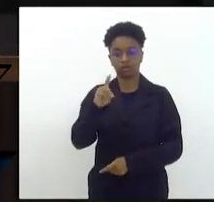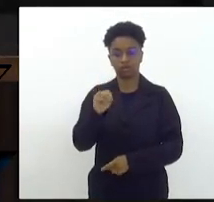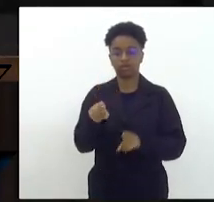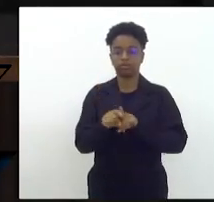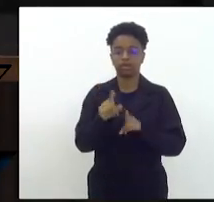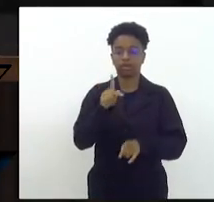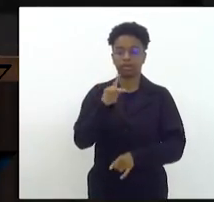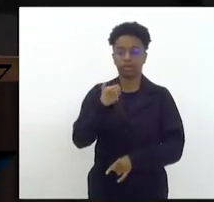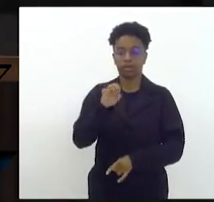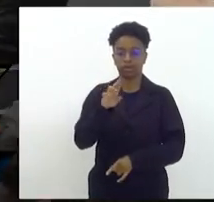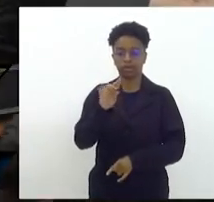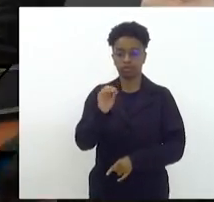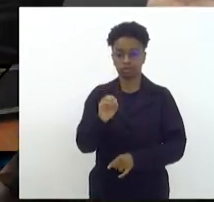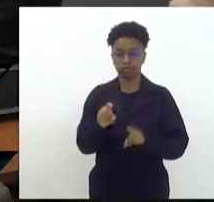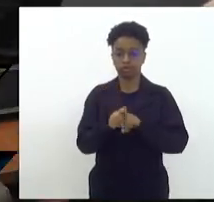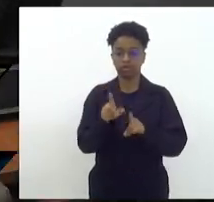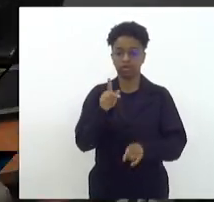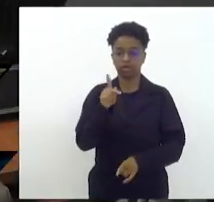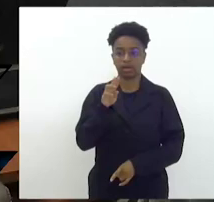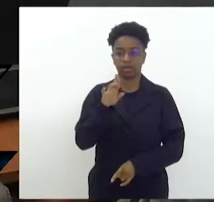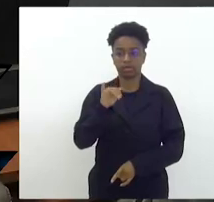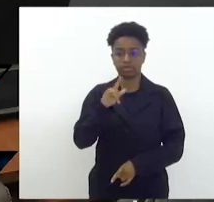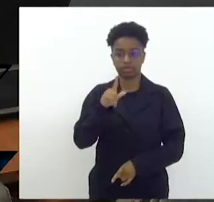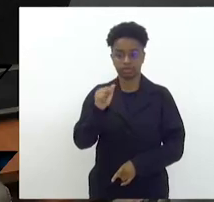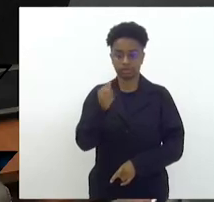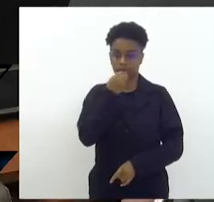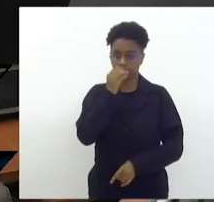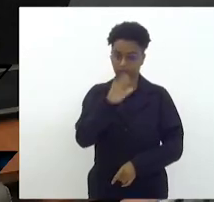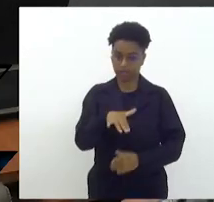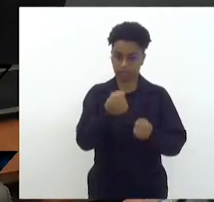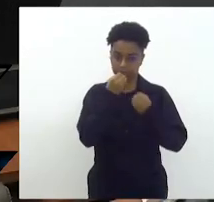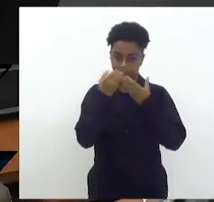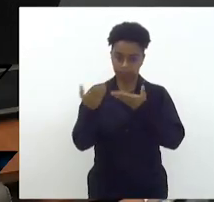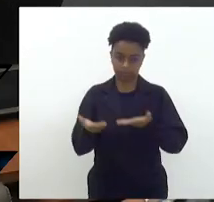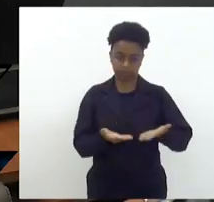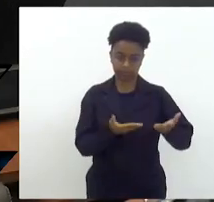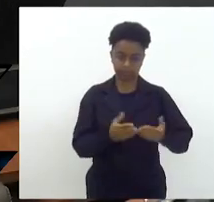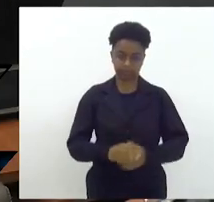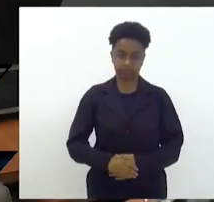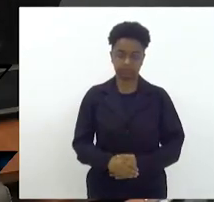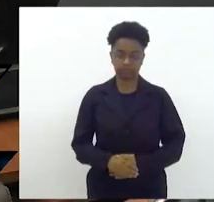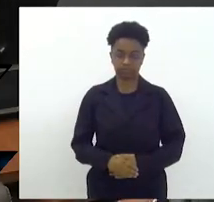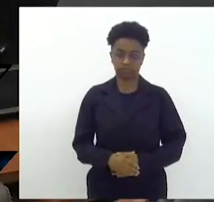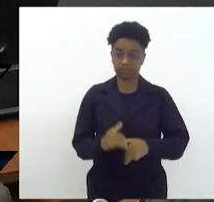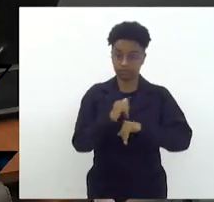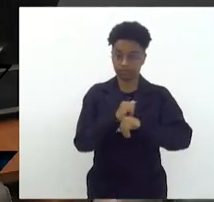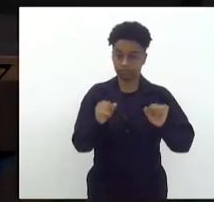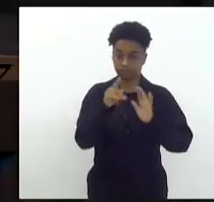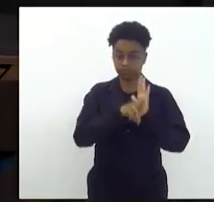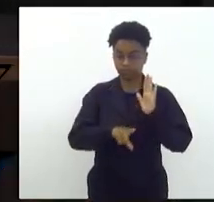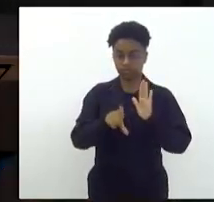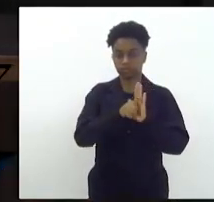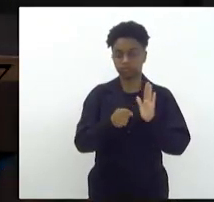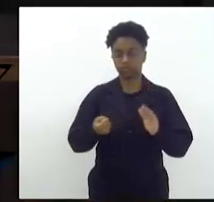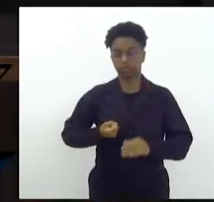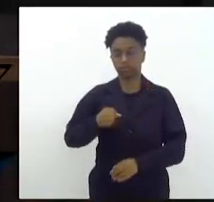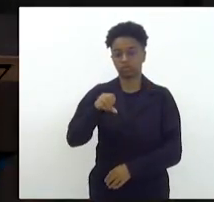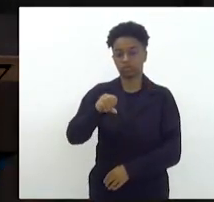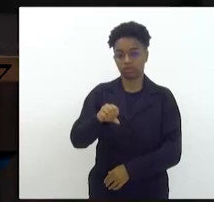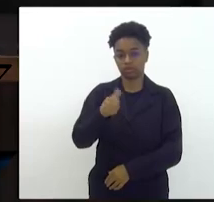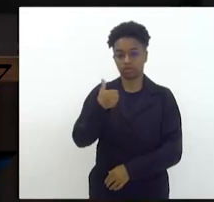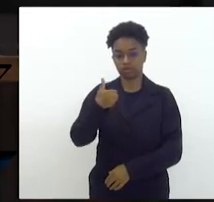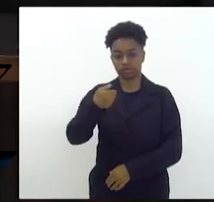patroa Priscila boa tarde seja bem-vindo anuncio o projeto de lei número